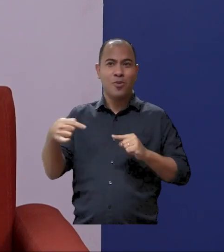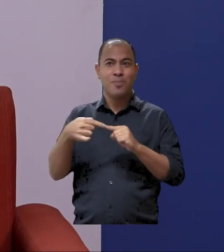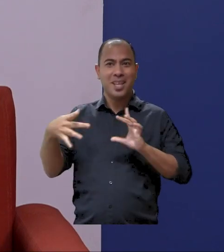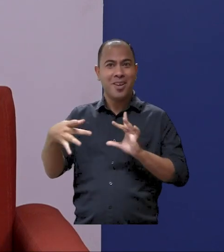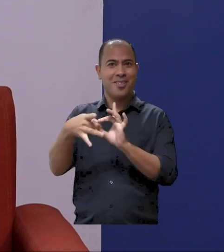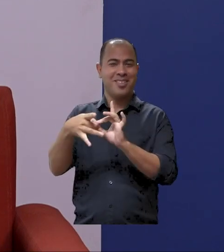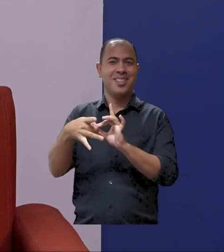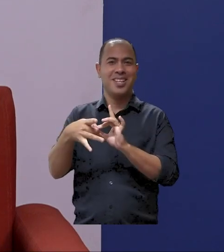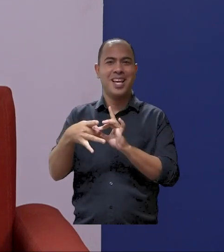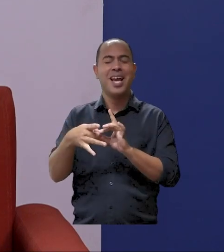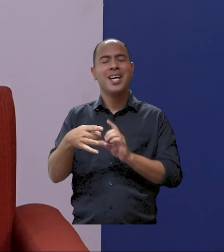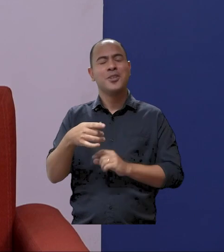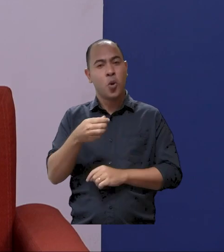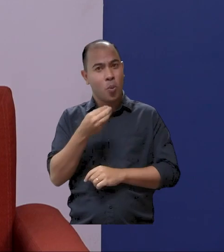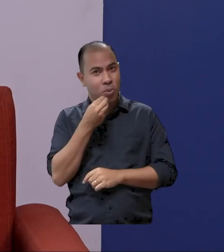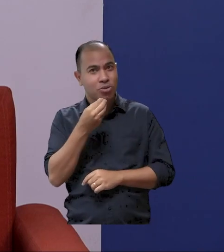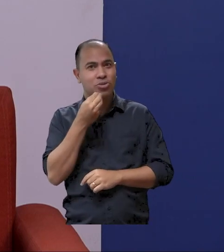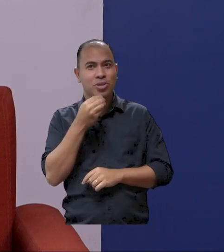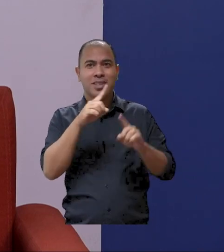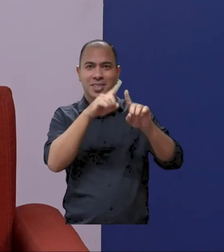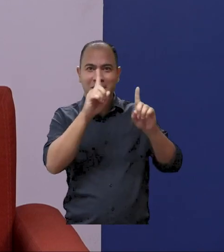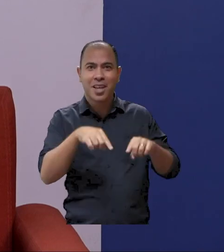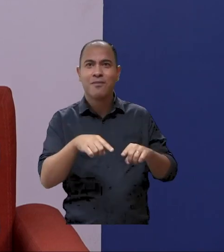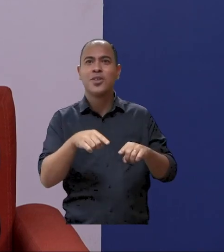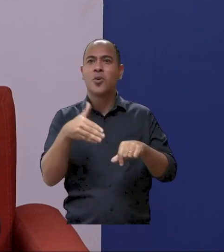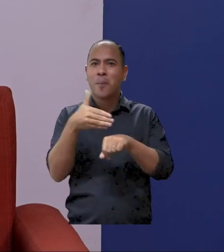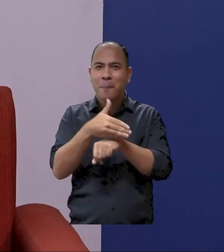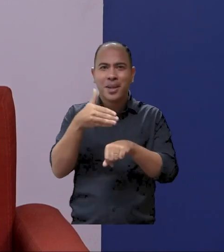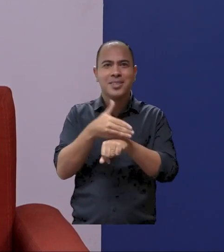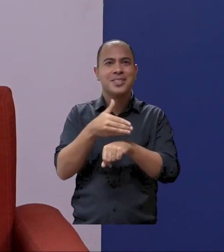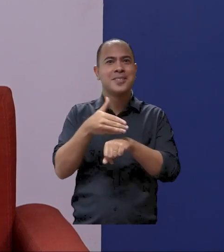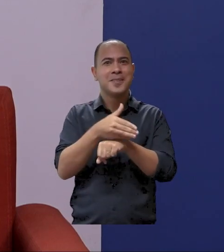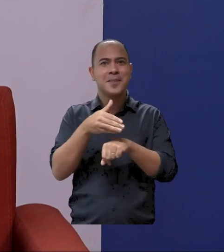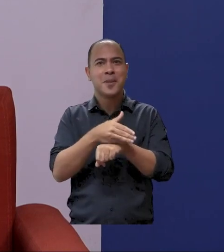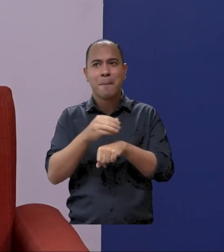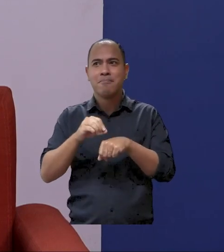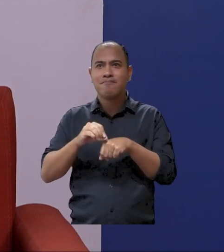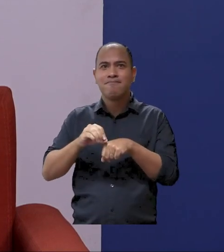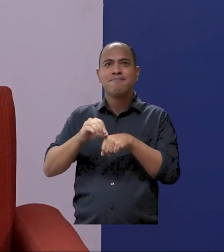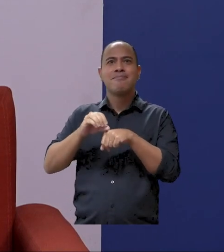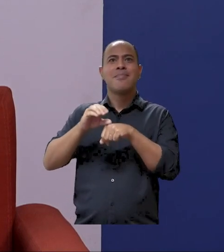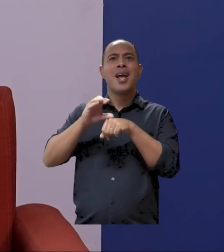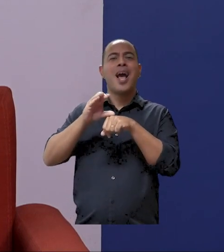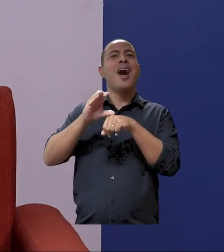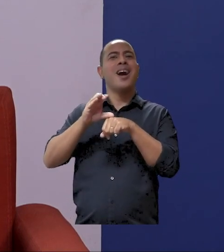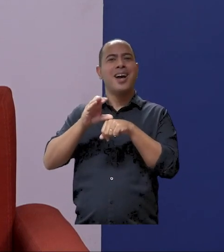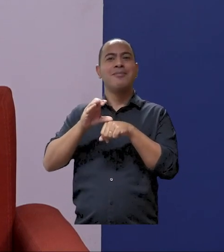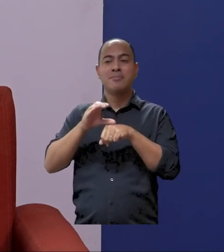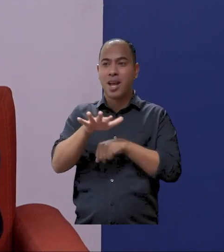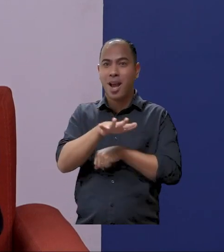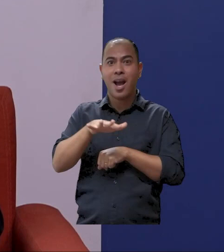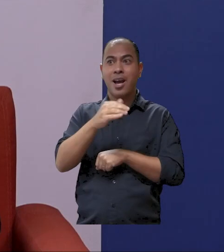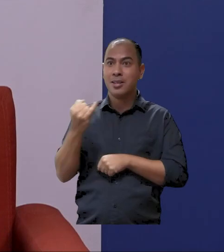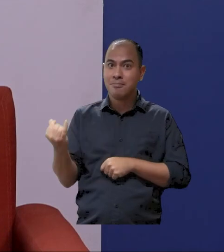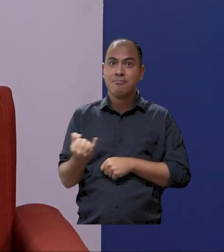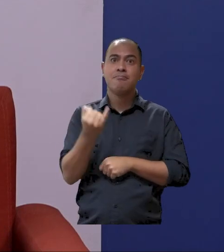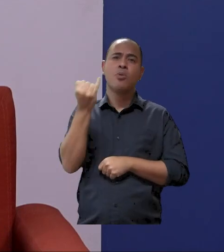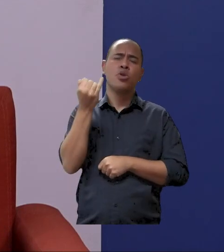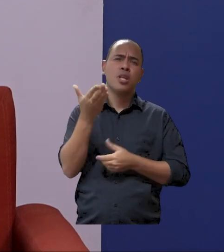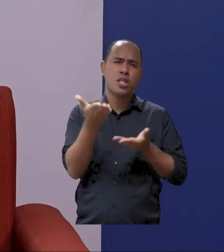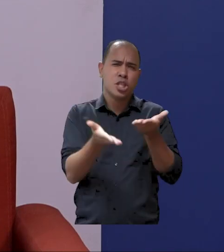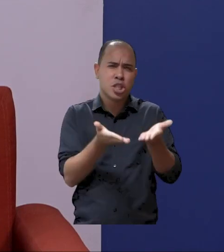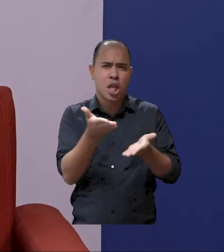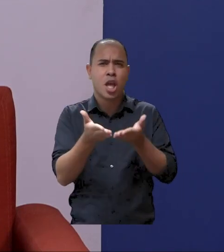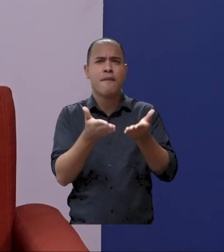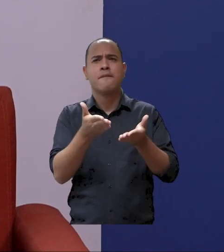ser uma oportunidade muito boa, né, para que os servidores estejam participando e aperfeiçoando seus conhecimentos nessa área, que é uma área tão importante,